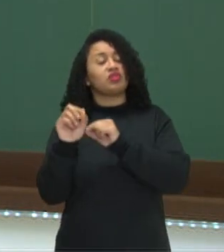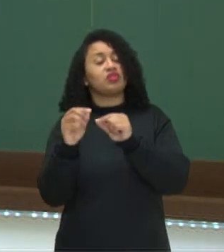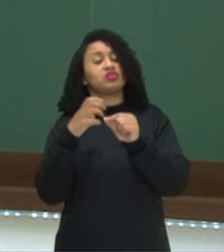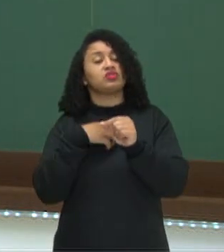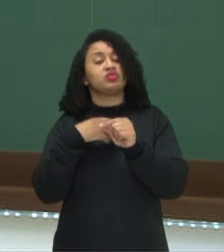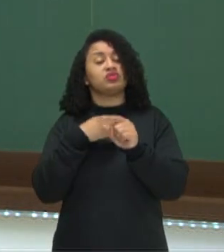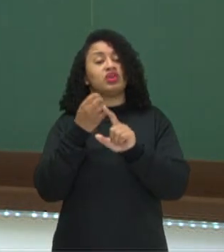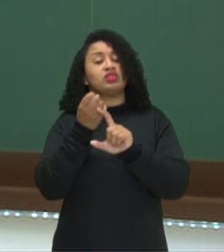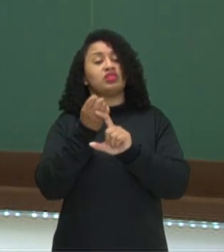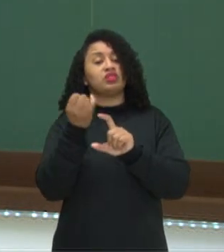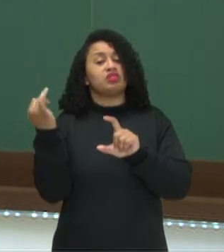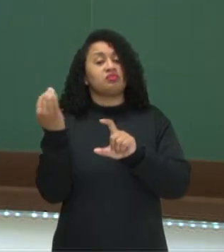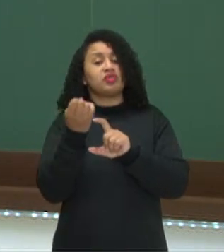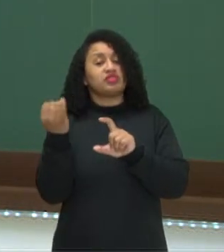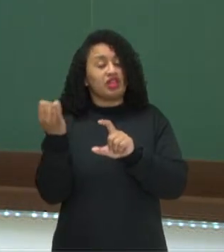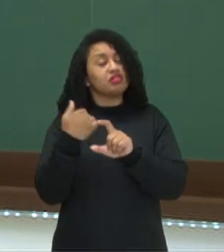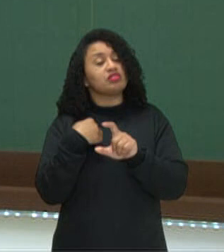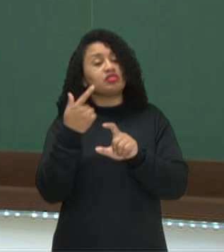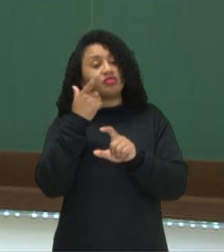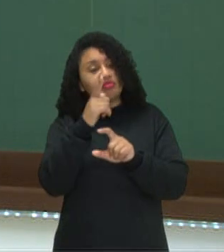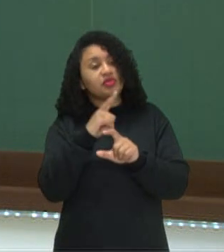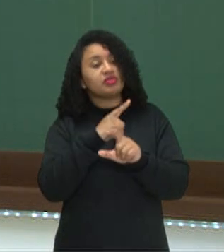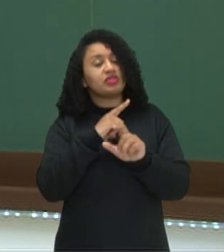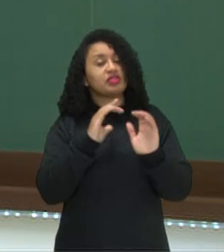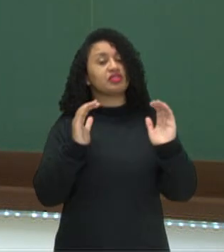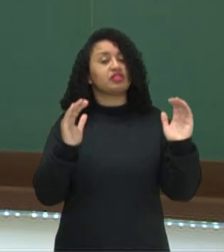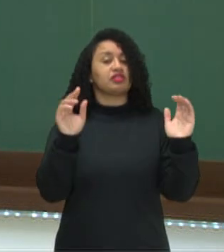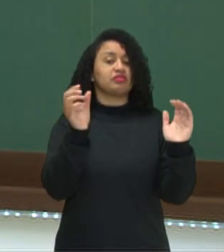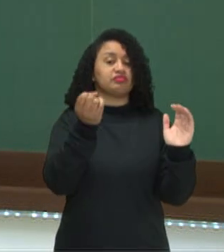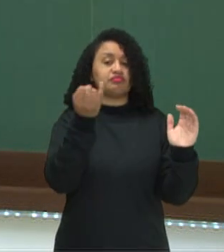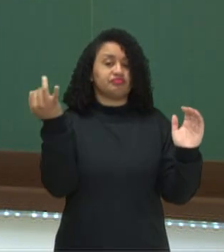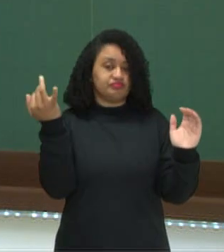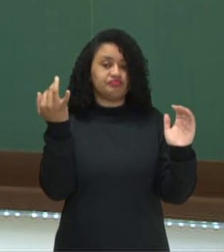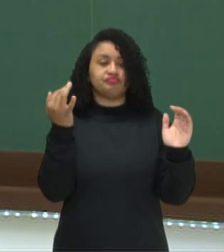forma de potência para poder chegar numa função exponencial.